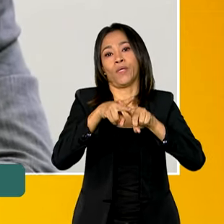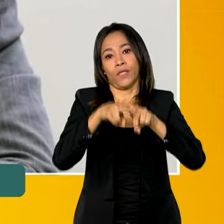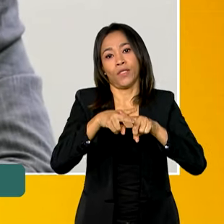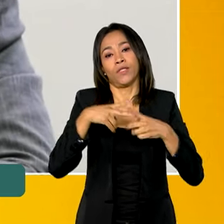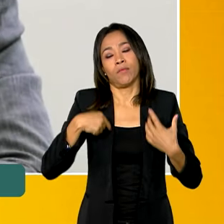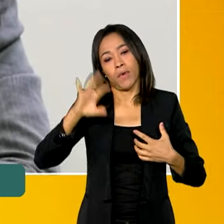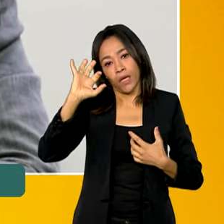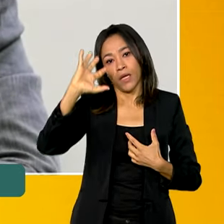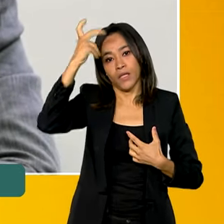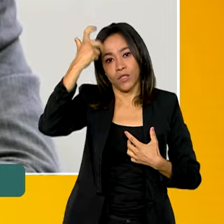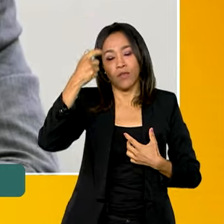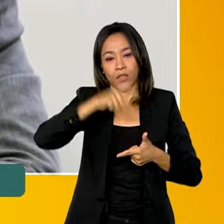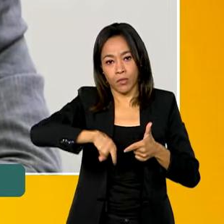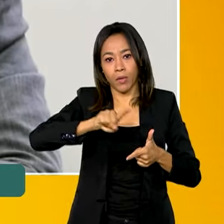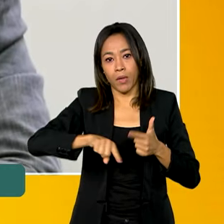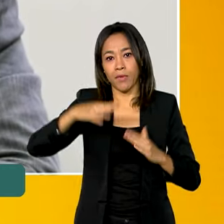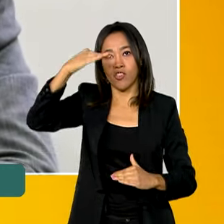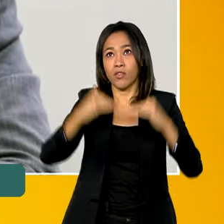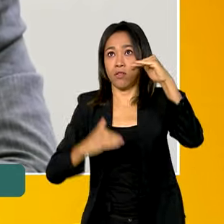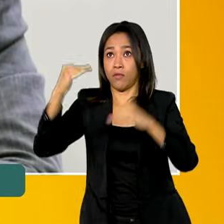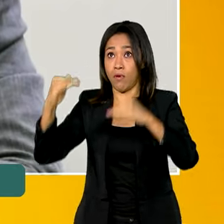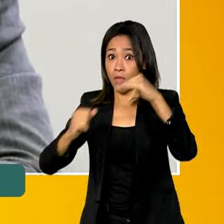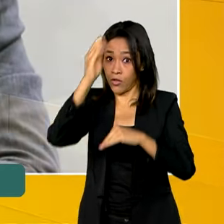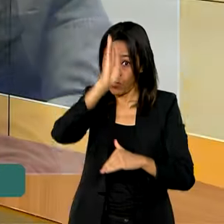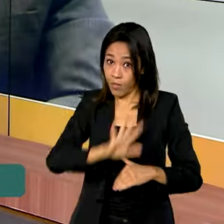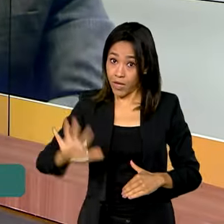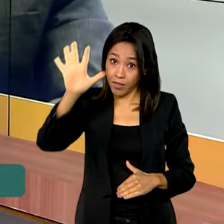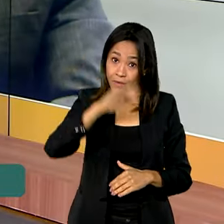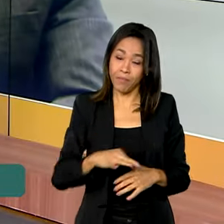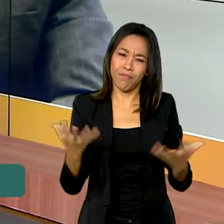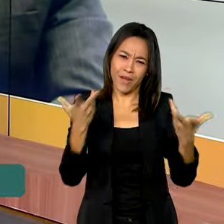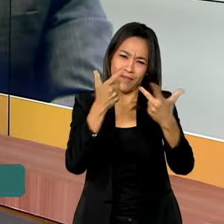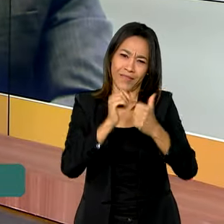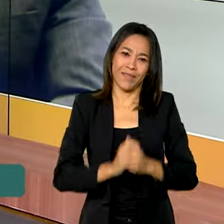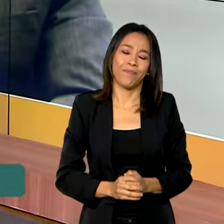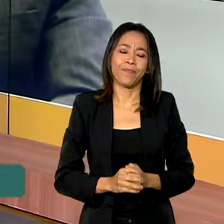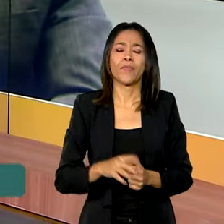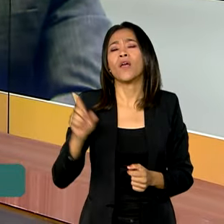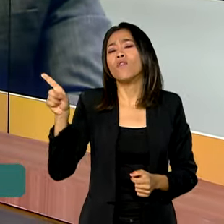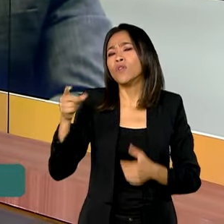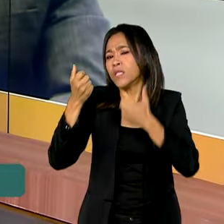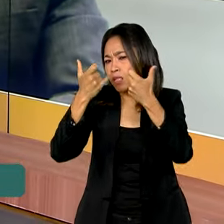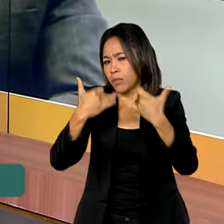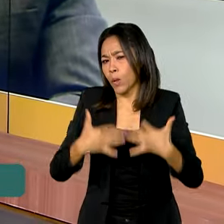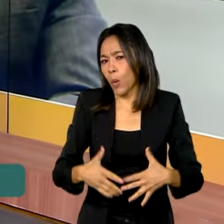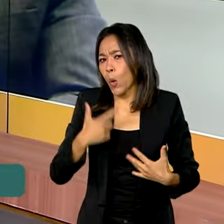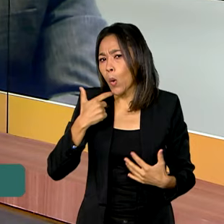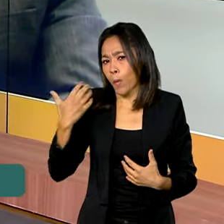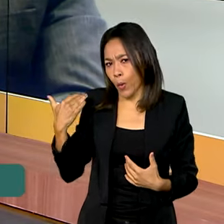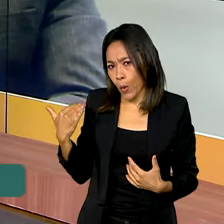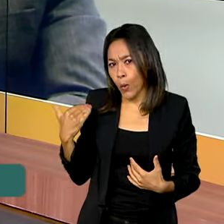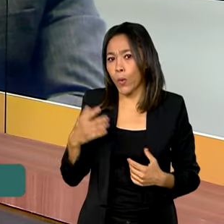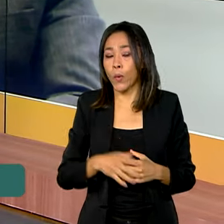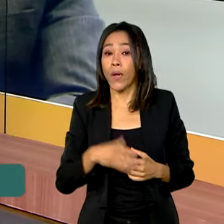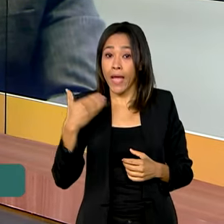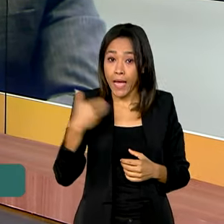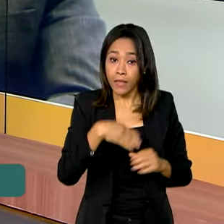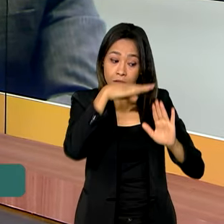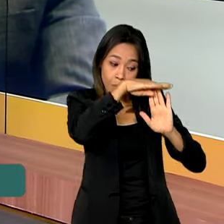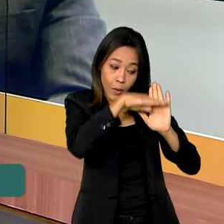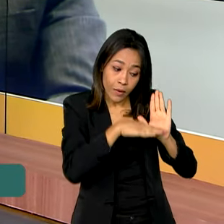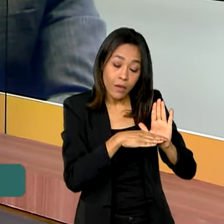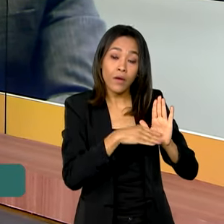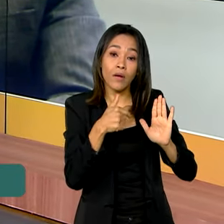desse problema das assimetrias regionais secretário como o senhor falou agorinha a pouco além do Connect Startup